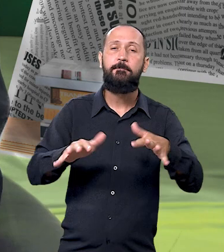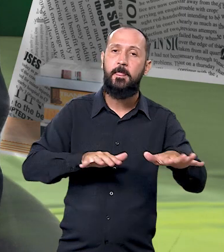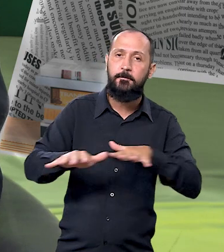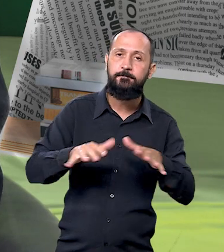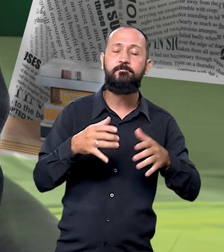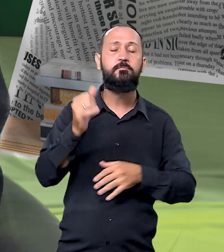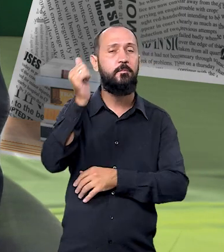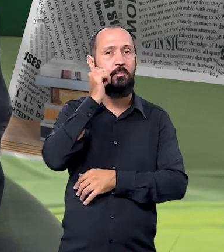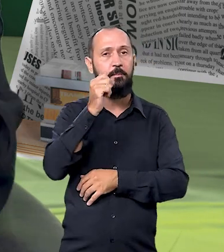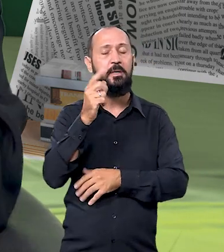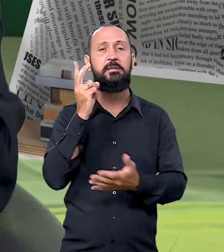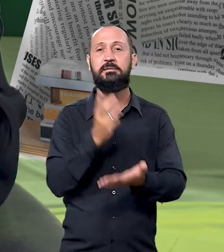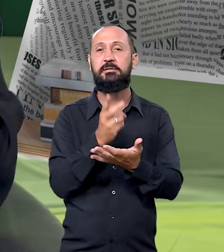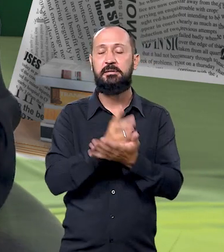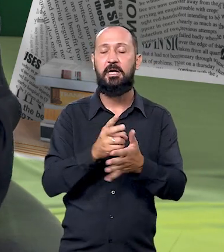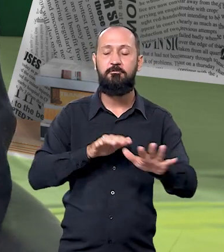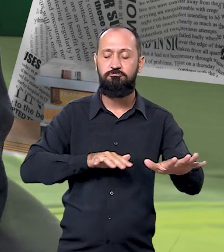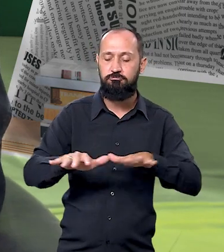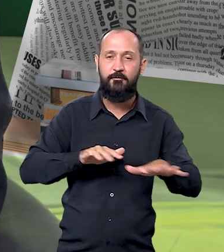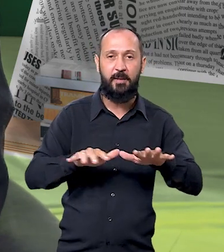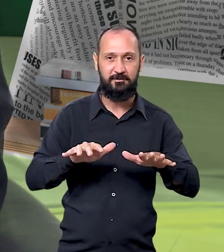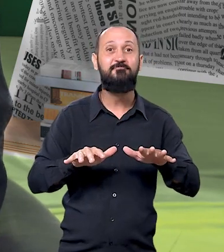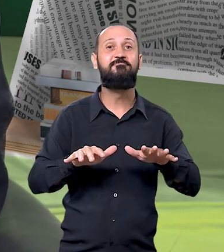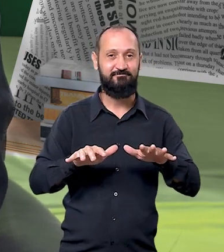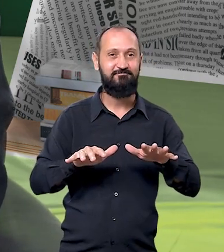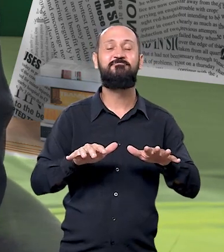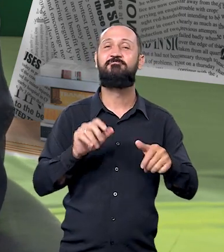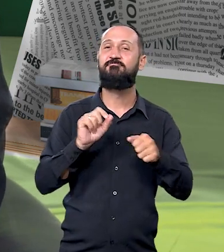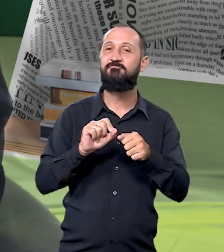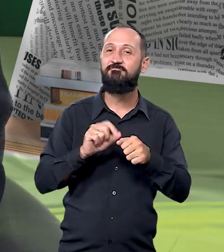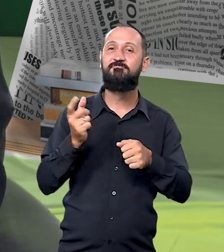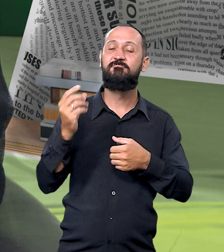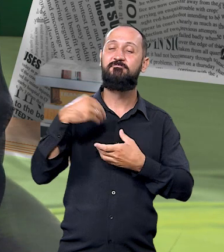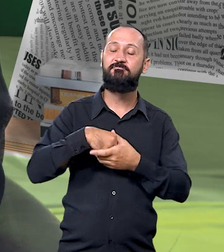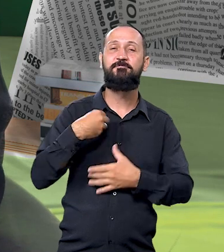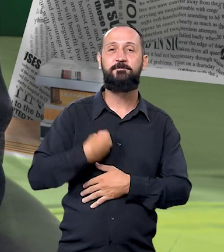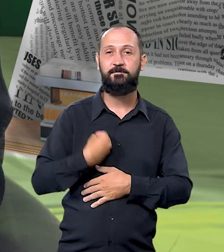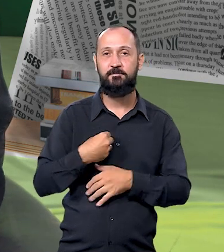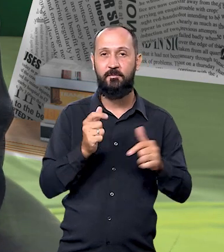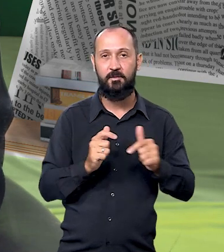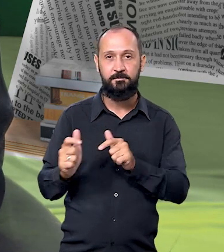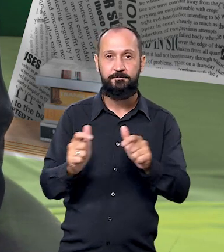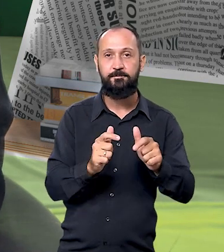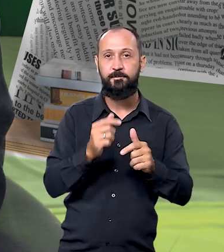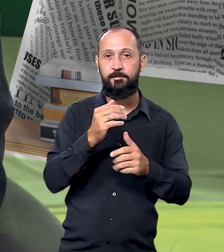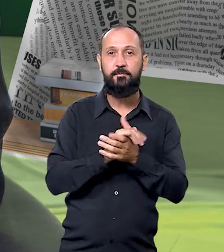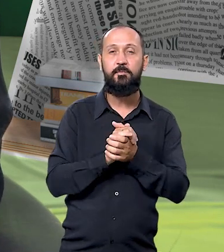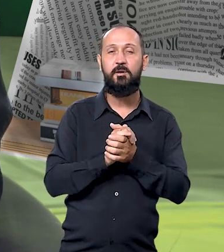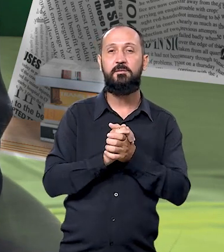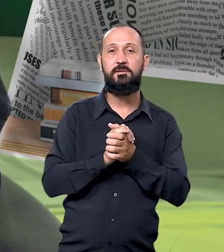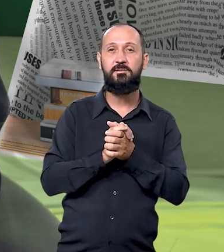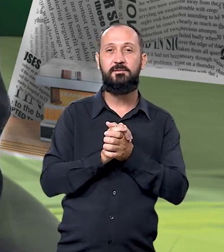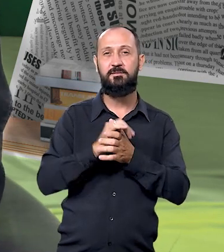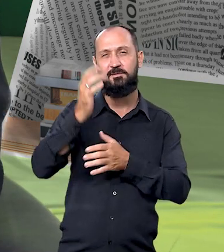ideia legal de mulheres em constante movimento, porque na verdade a gente faz isso essencialmente na nossa vida, né, em todos os espaços. Então eu